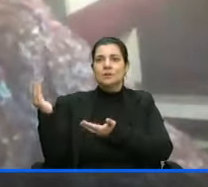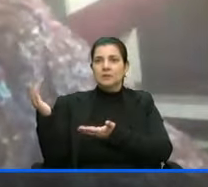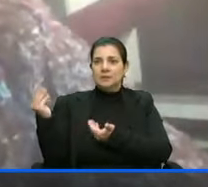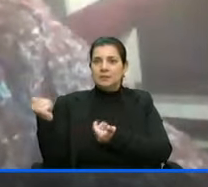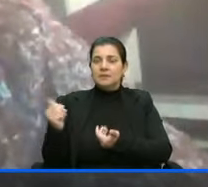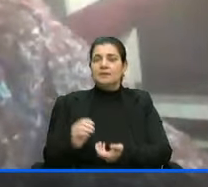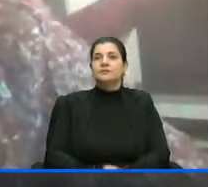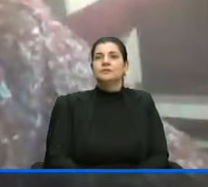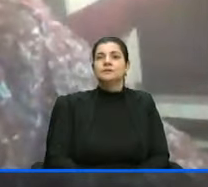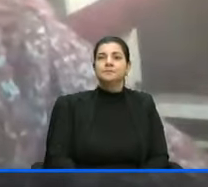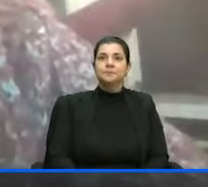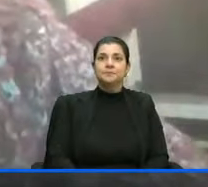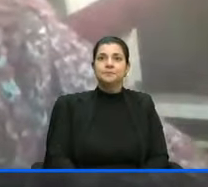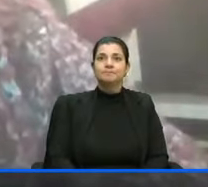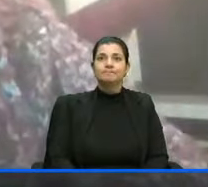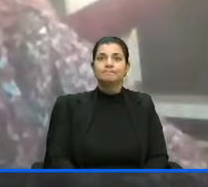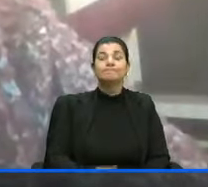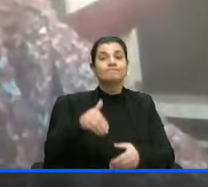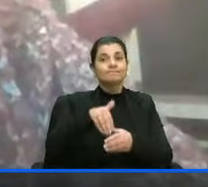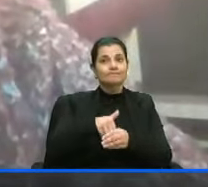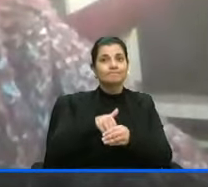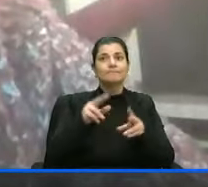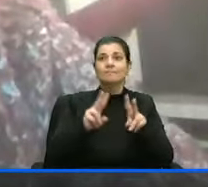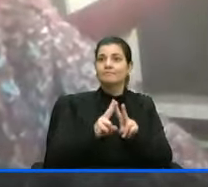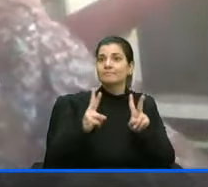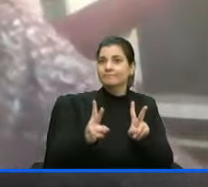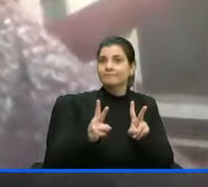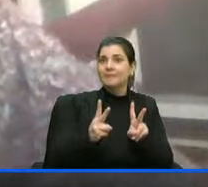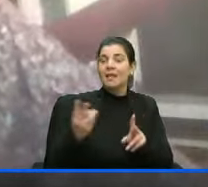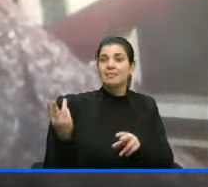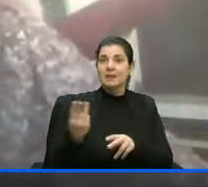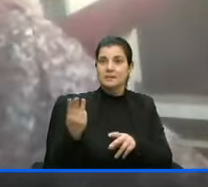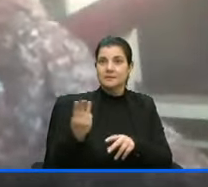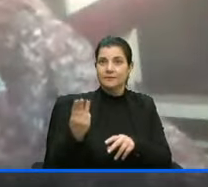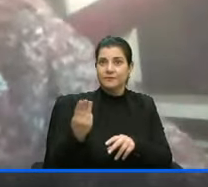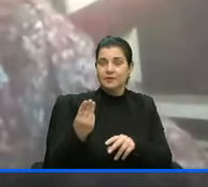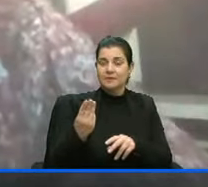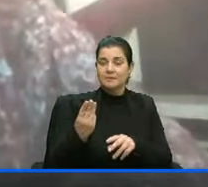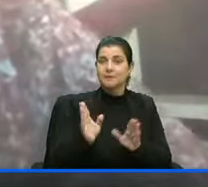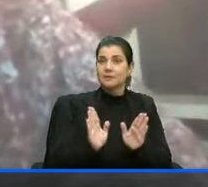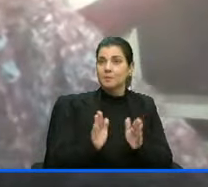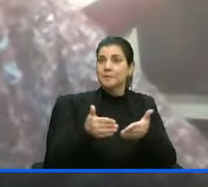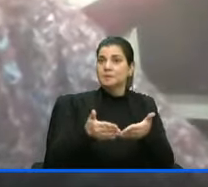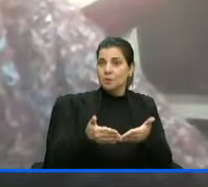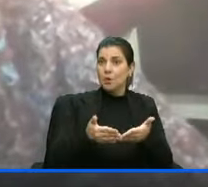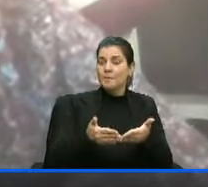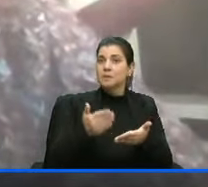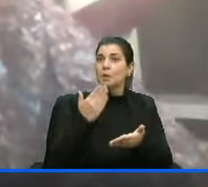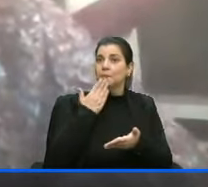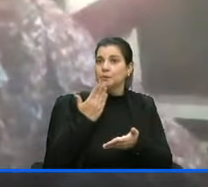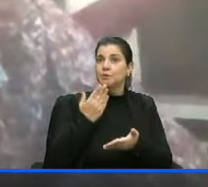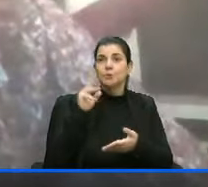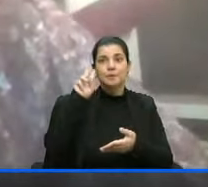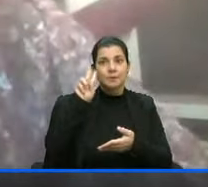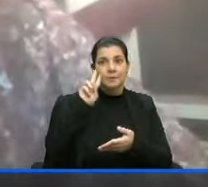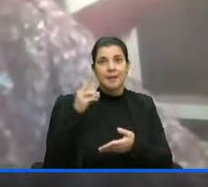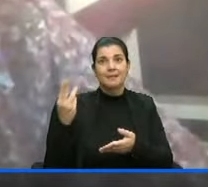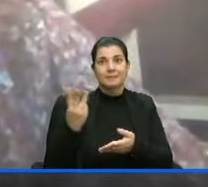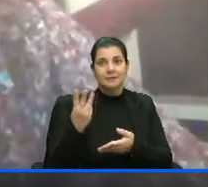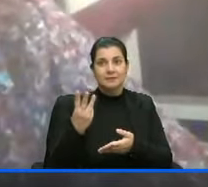audiência pública. E as eleições são virtuais, terça-feira. A Comissão Eleitoral pediu para eu lembrar, terça-feira, dia